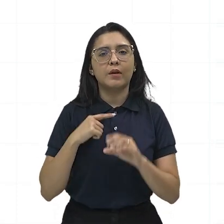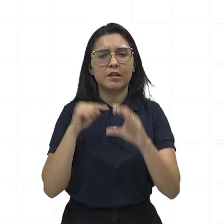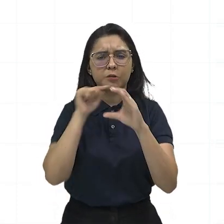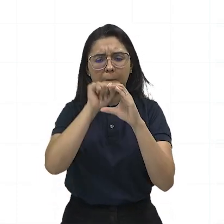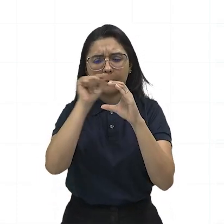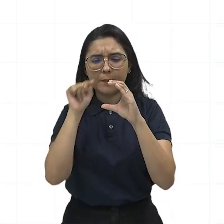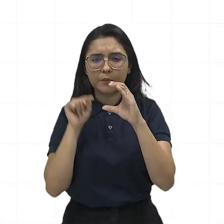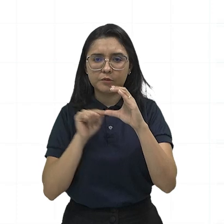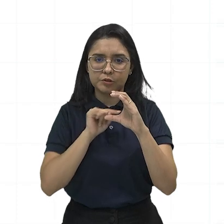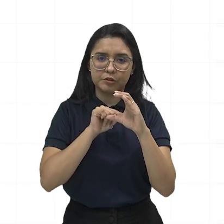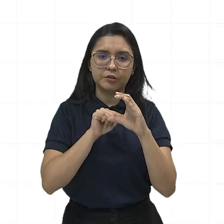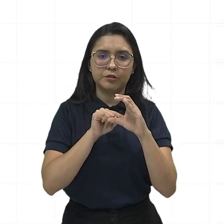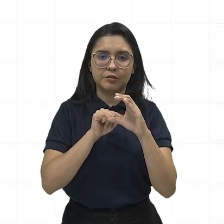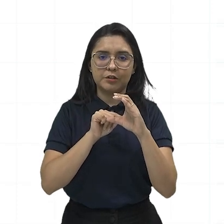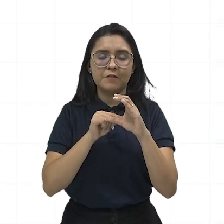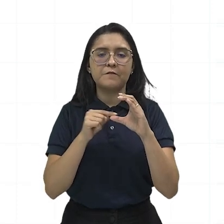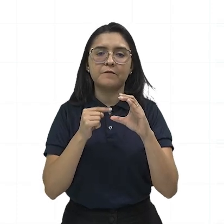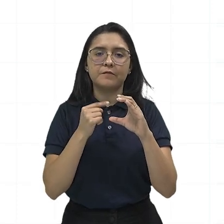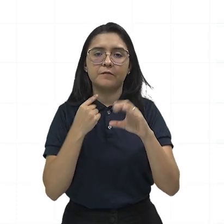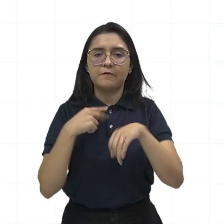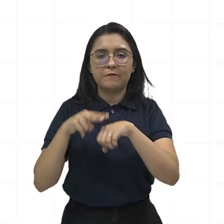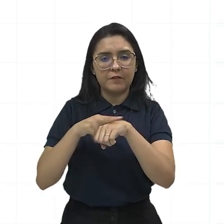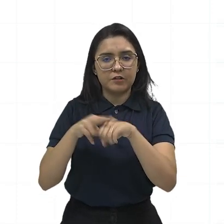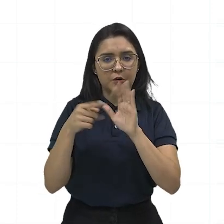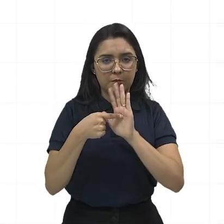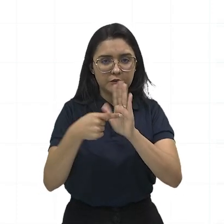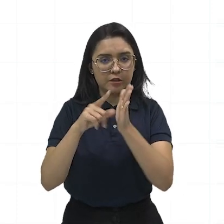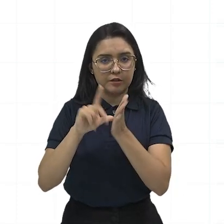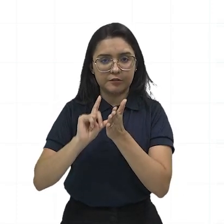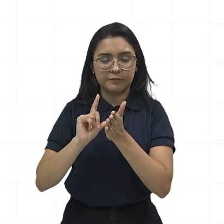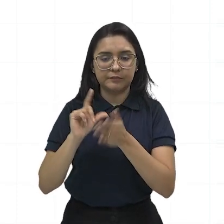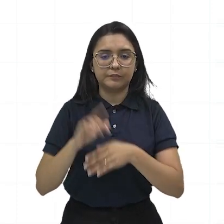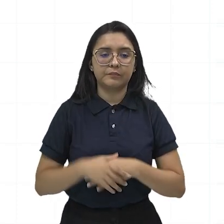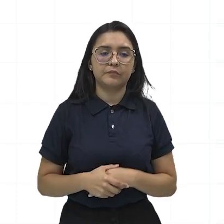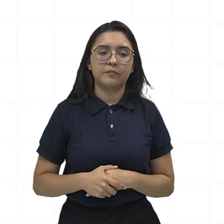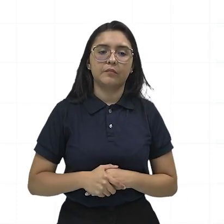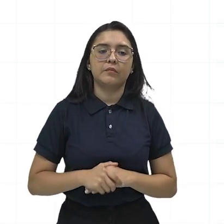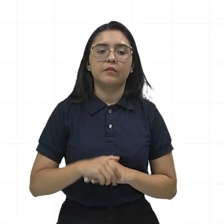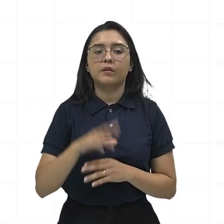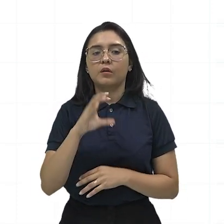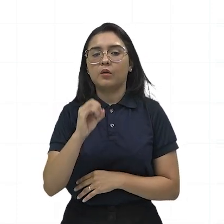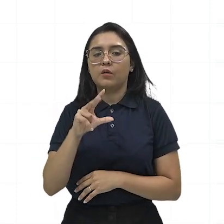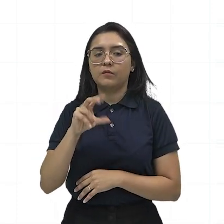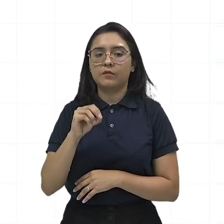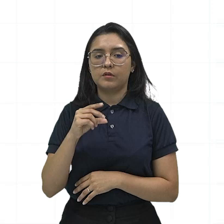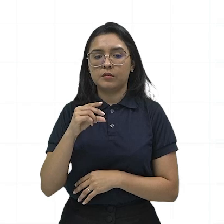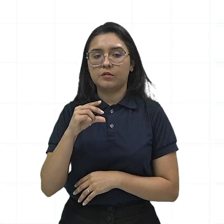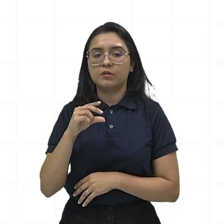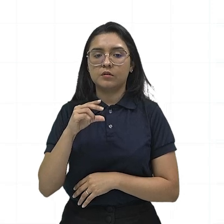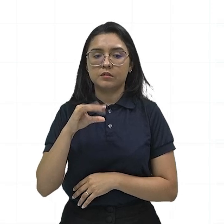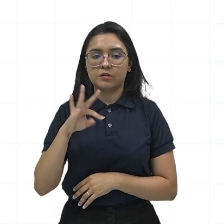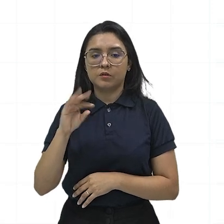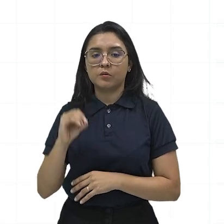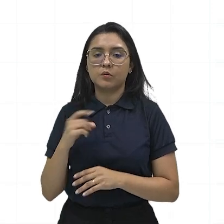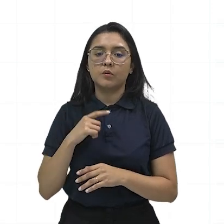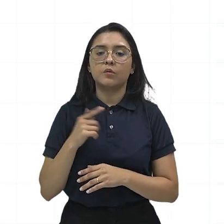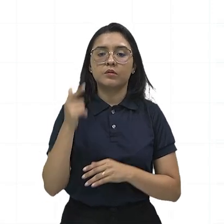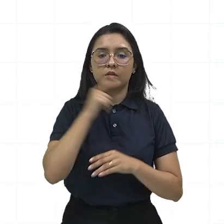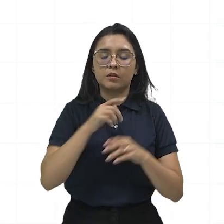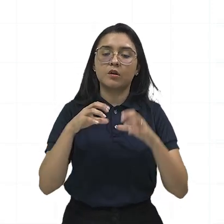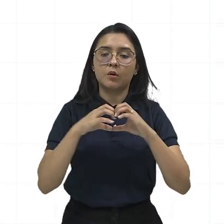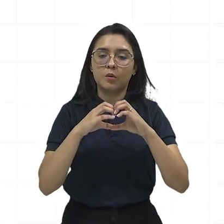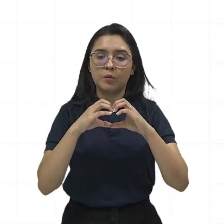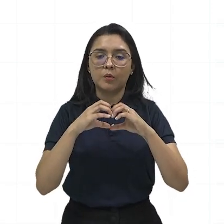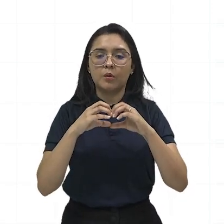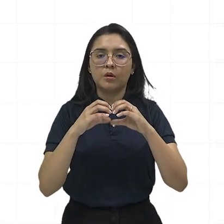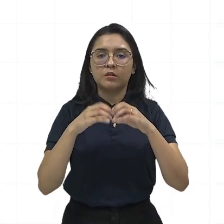pontinhos em verde que foi mostrado para vocês anteriormente. O ovócito secundário completa sua divisão formando